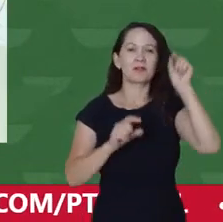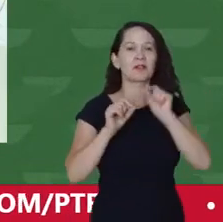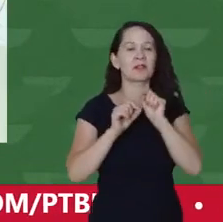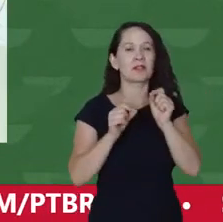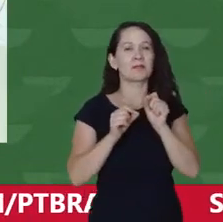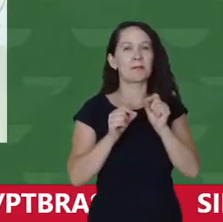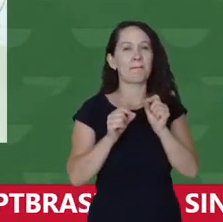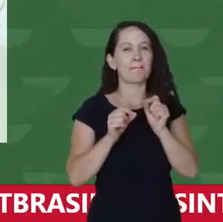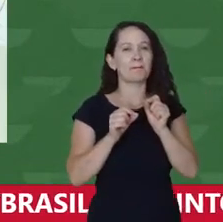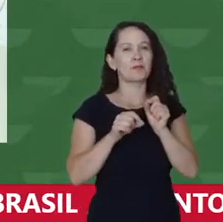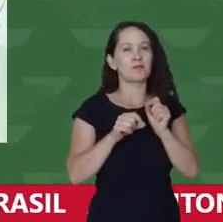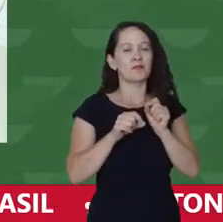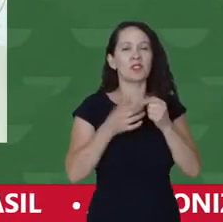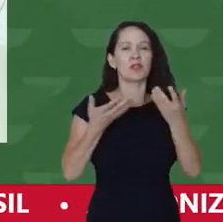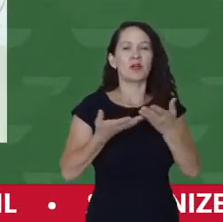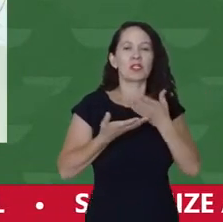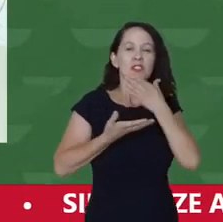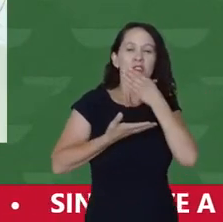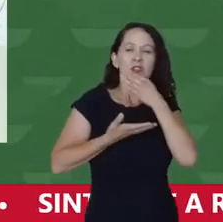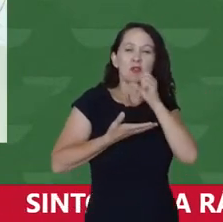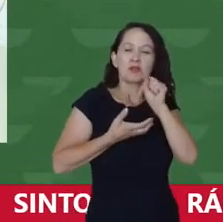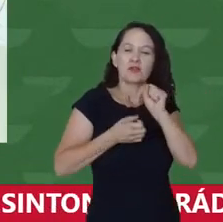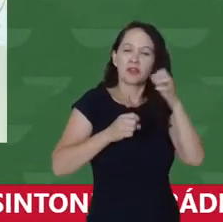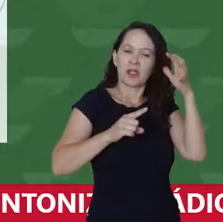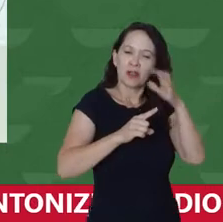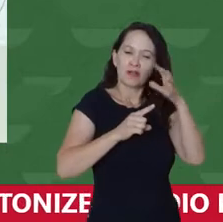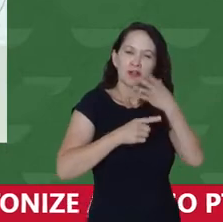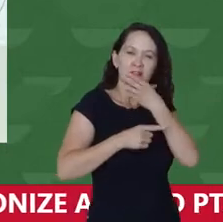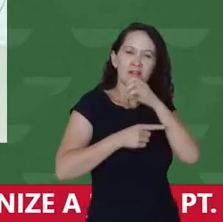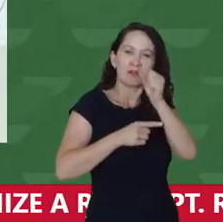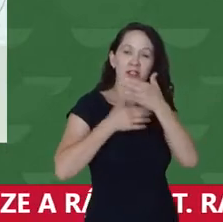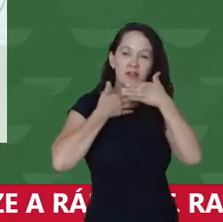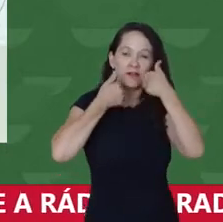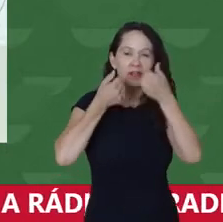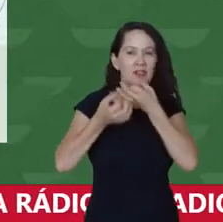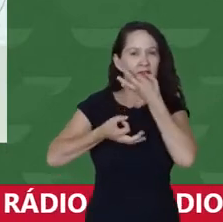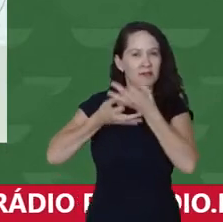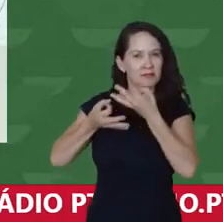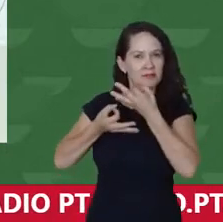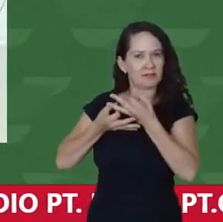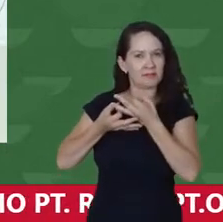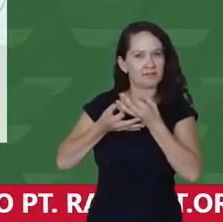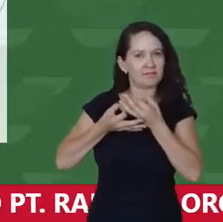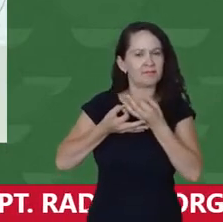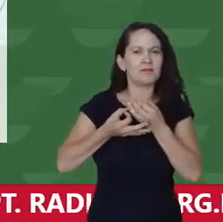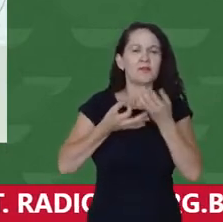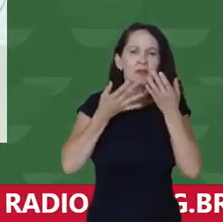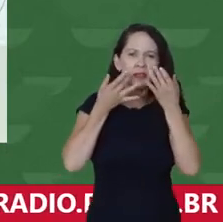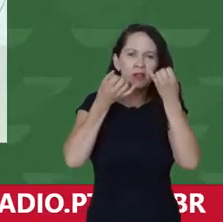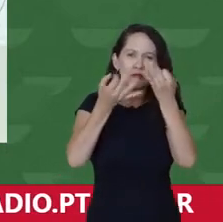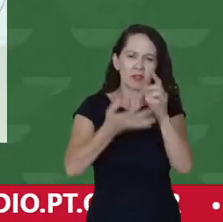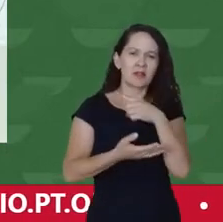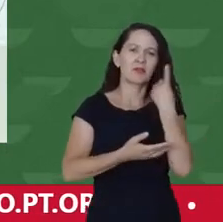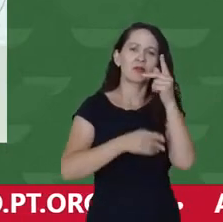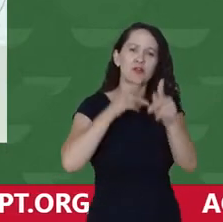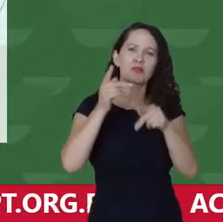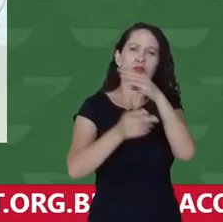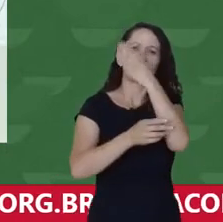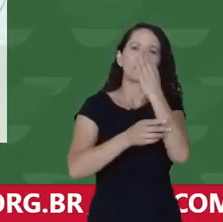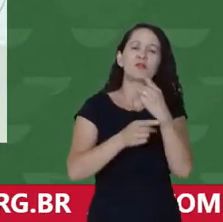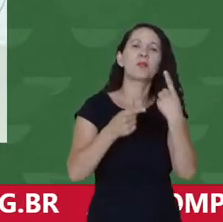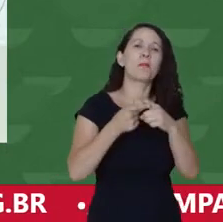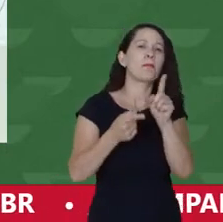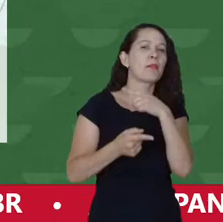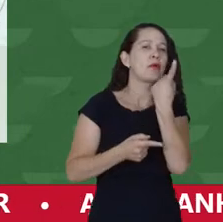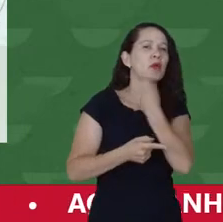exatamente nesse espírito freiriano, vamos dizer assim, do debate, da qualidade dos argumentos, expressarmos aqui para o nosso povo do Brasil por que